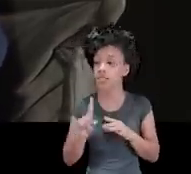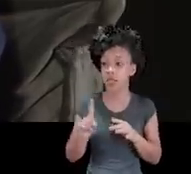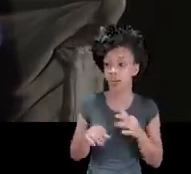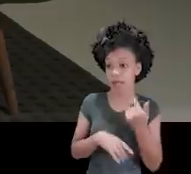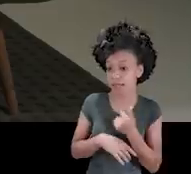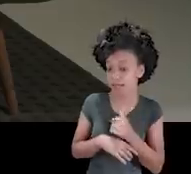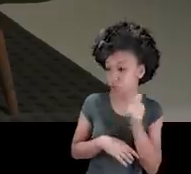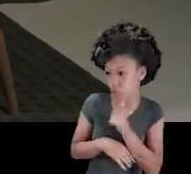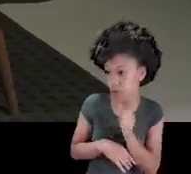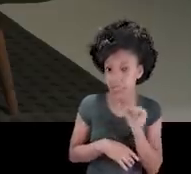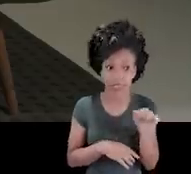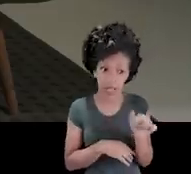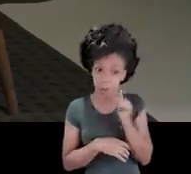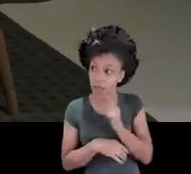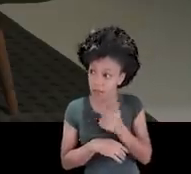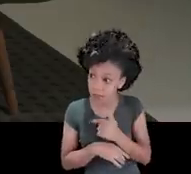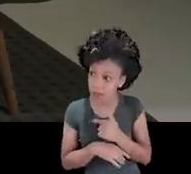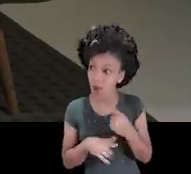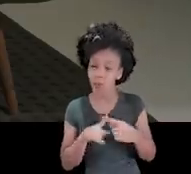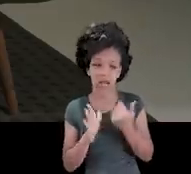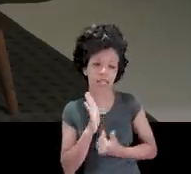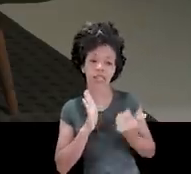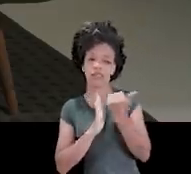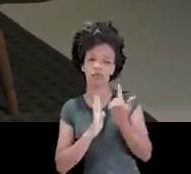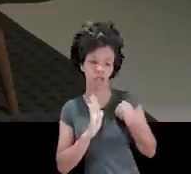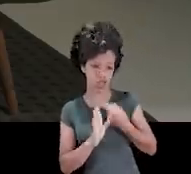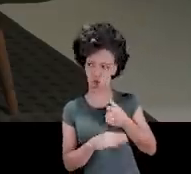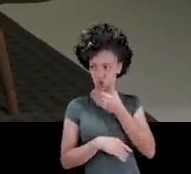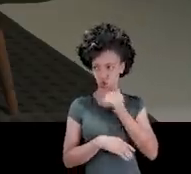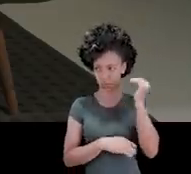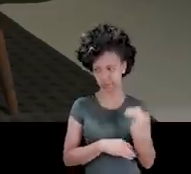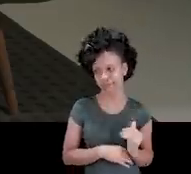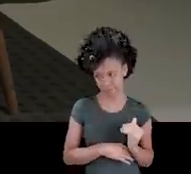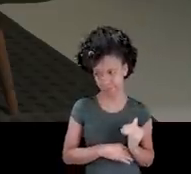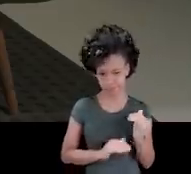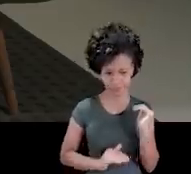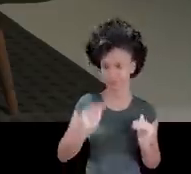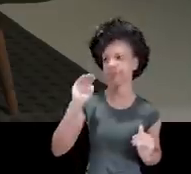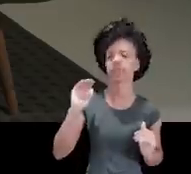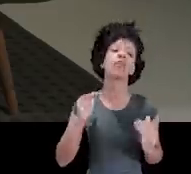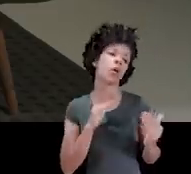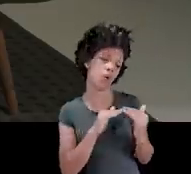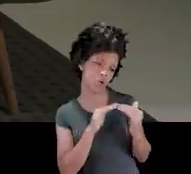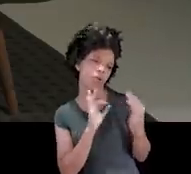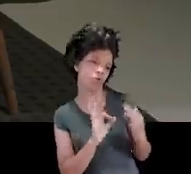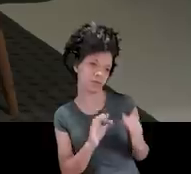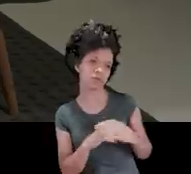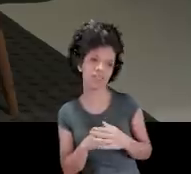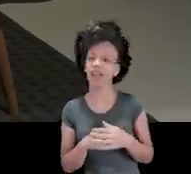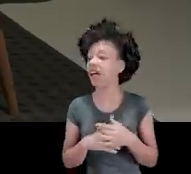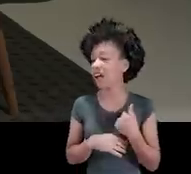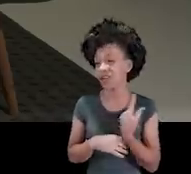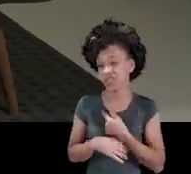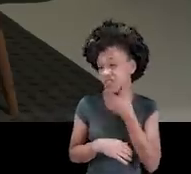mulher. Se a mulher riu, porque a mulher está acima da civilização, a gente está abaixo. Uhum. Nós homens estamos concordo. Abaixo da civilização. Concordo plenamente. A gente ri de